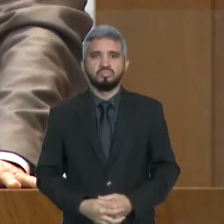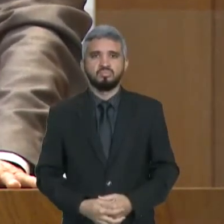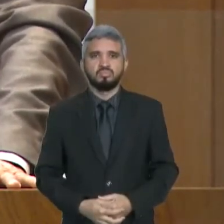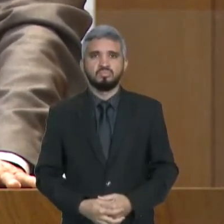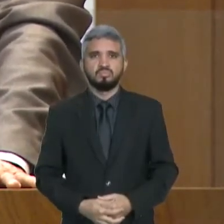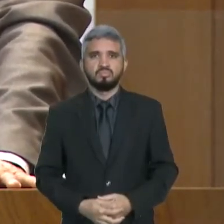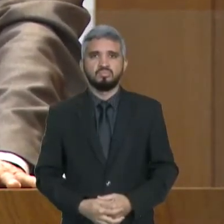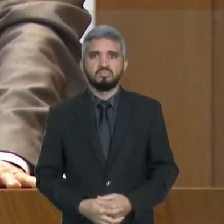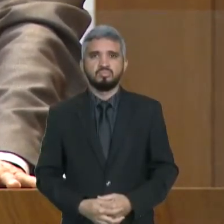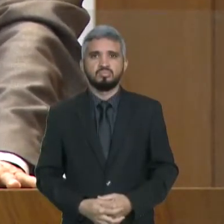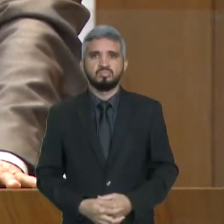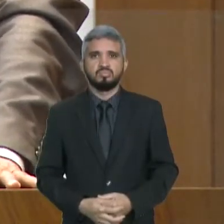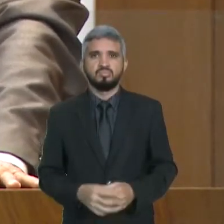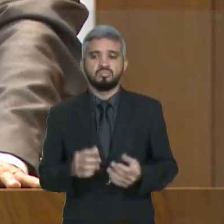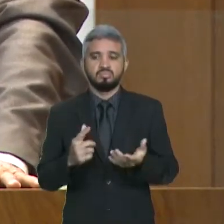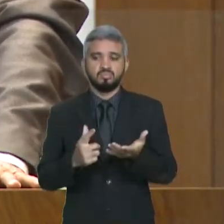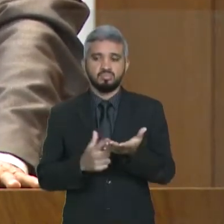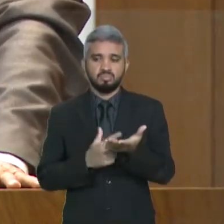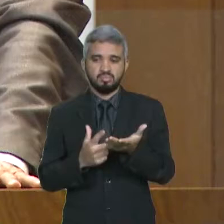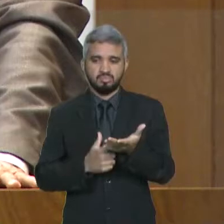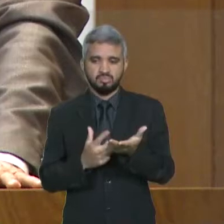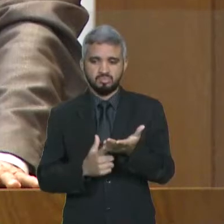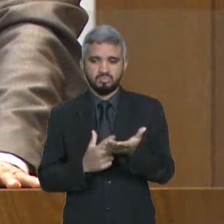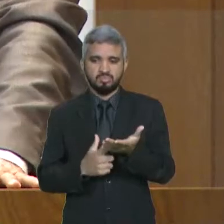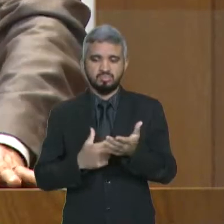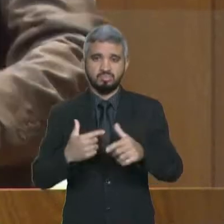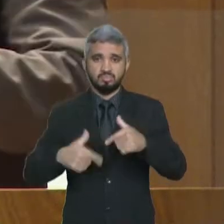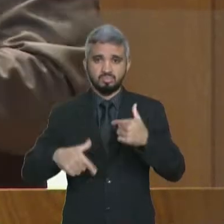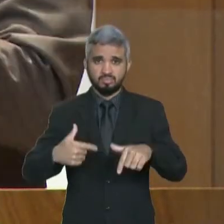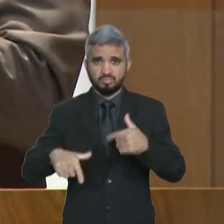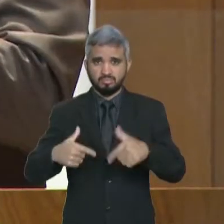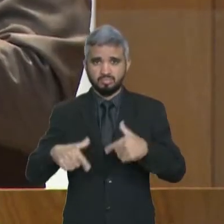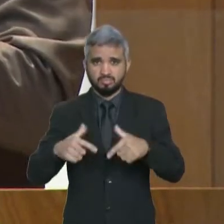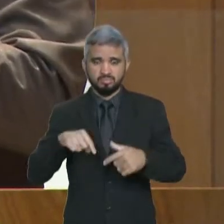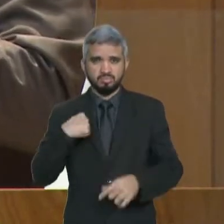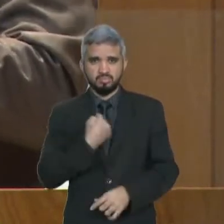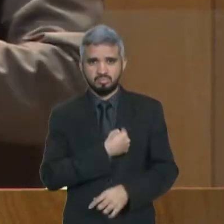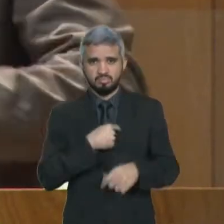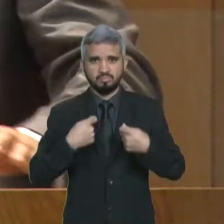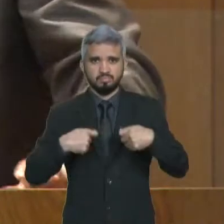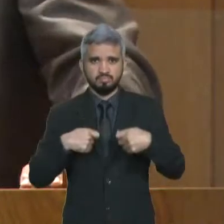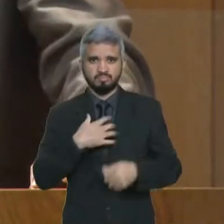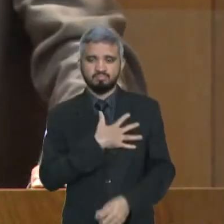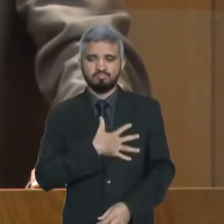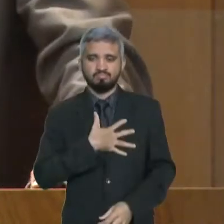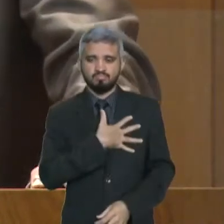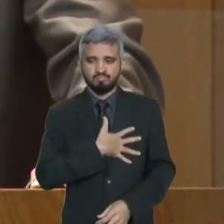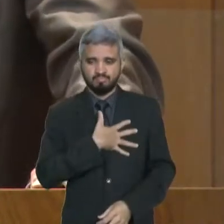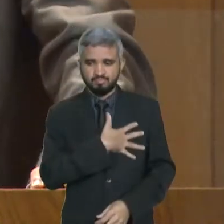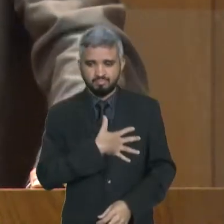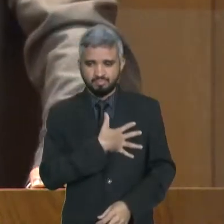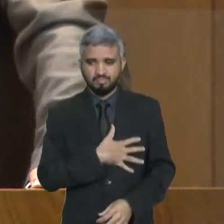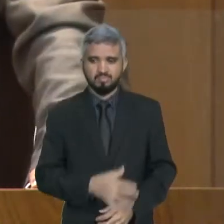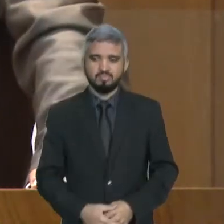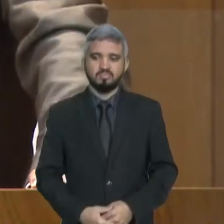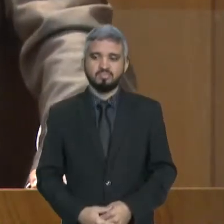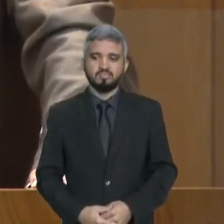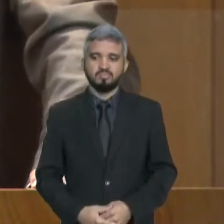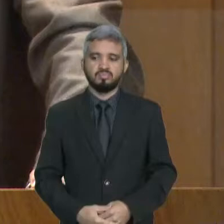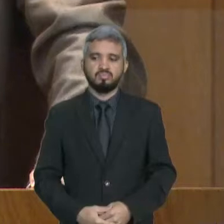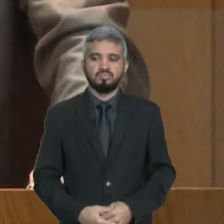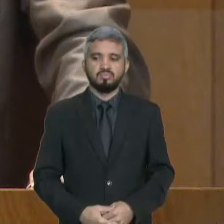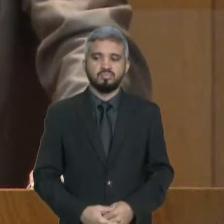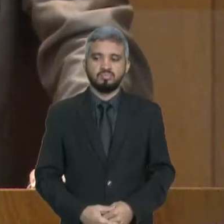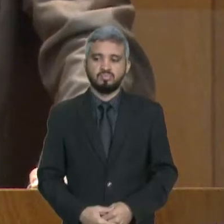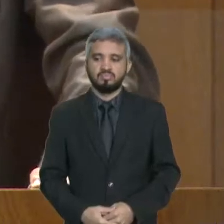publicação trabalho que deve ser prestigiado por todos nós por fim o presidente queria deixei